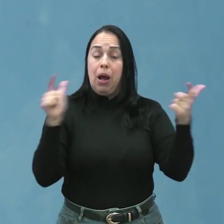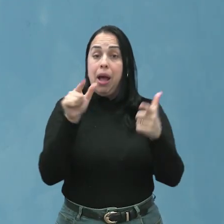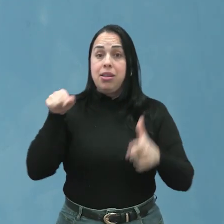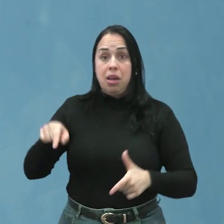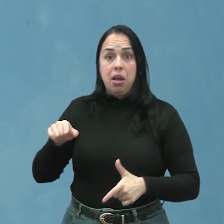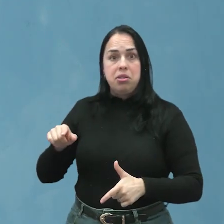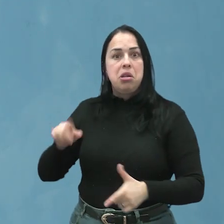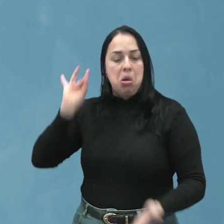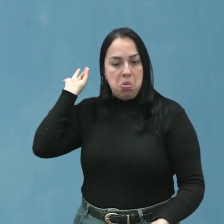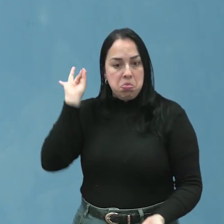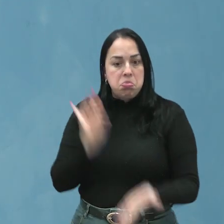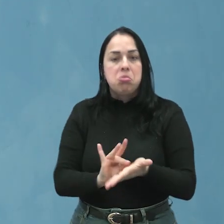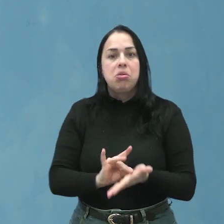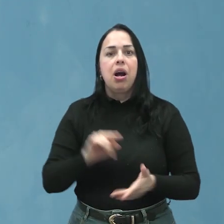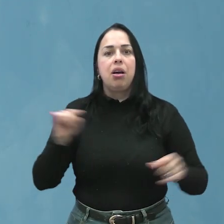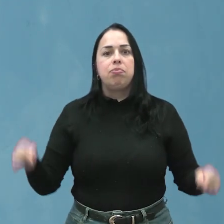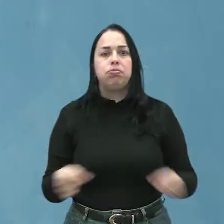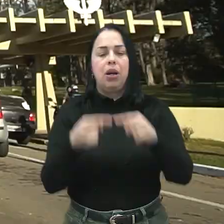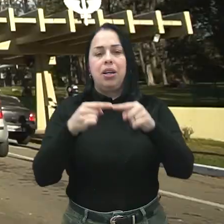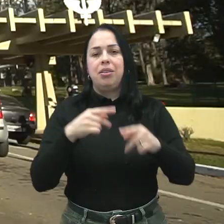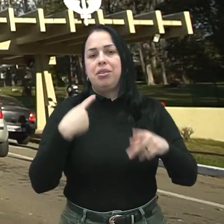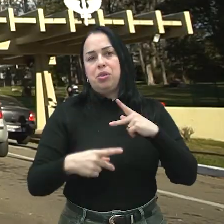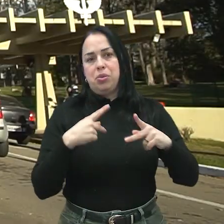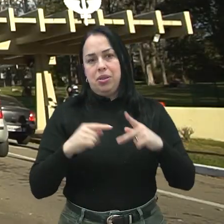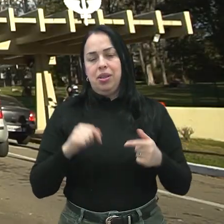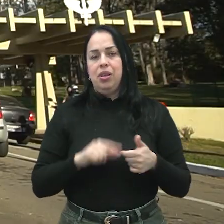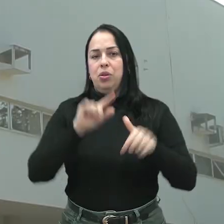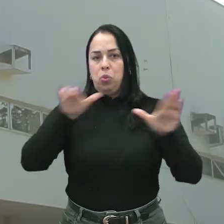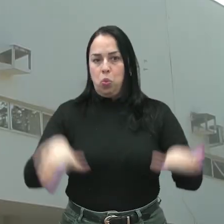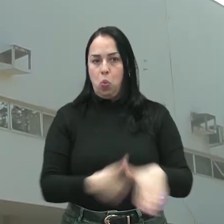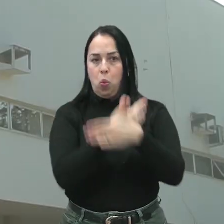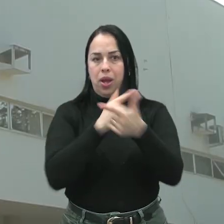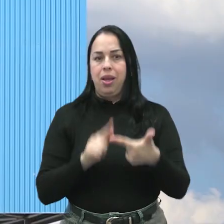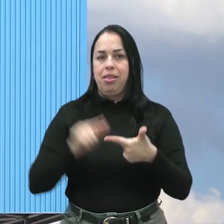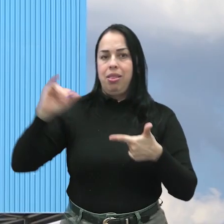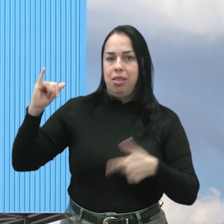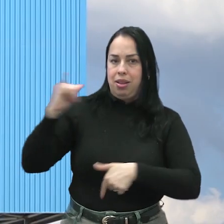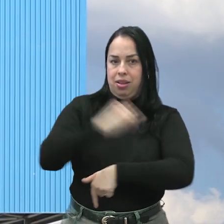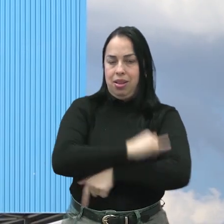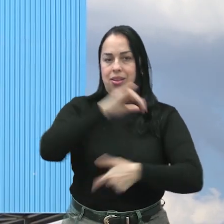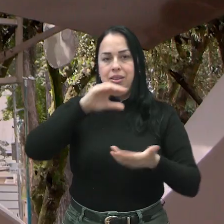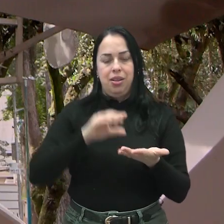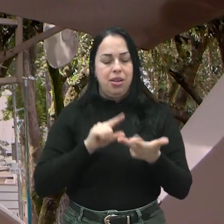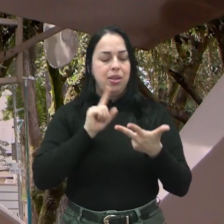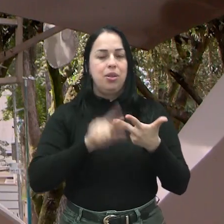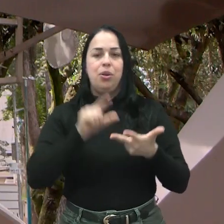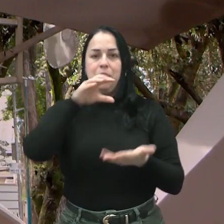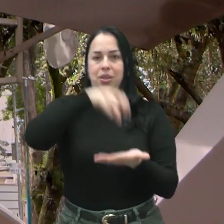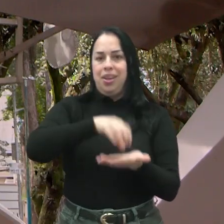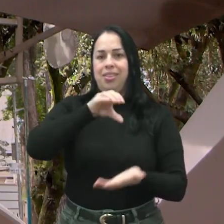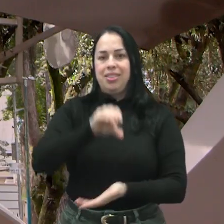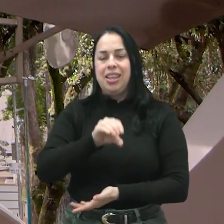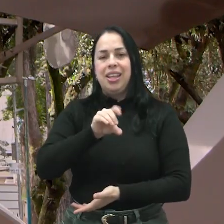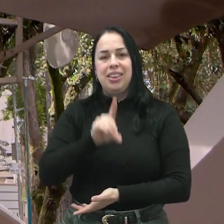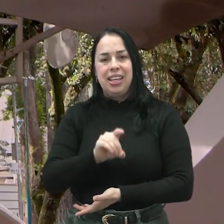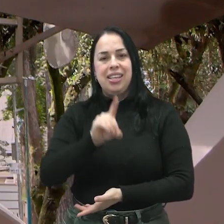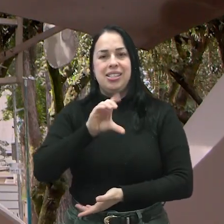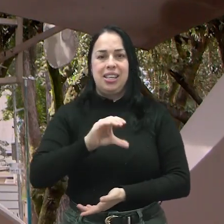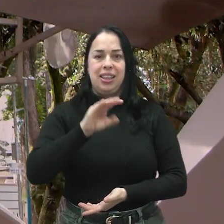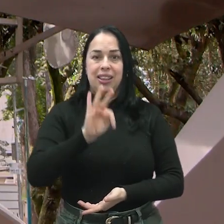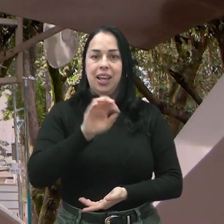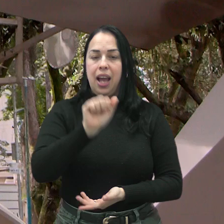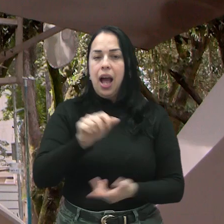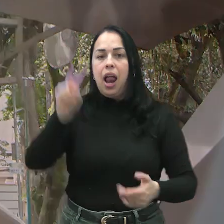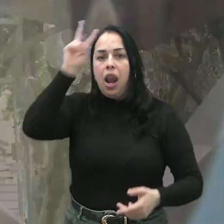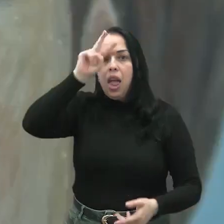que ganhou forma em São José, no DCTA, no ITA, na Embraer. A cidade não só